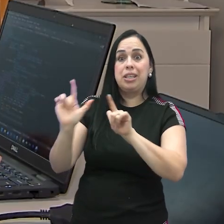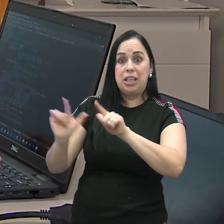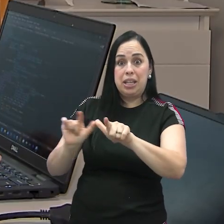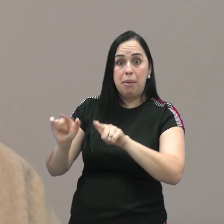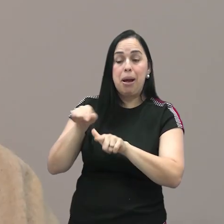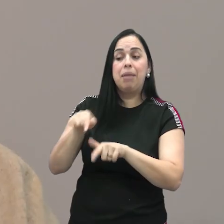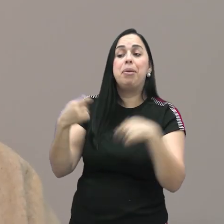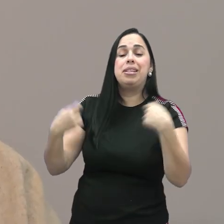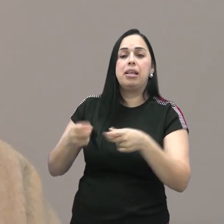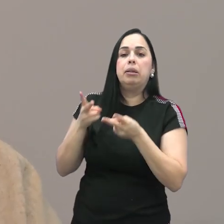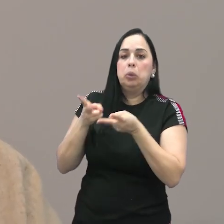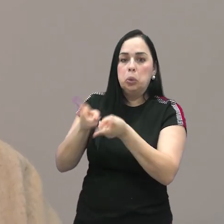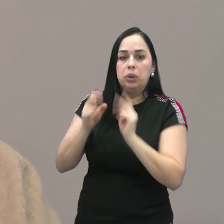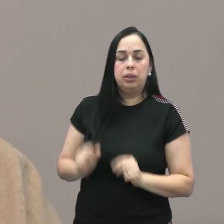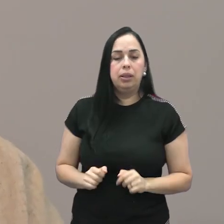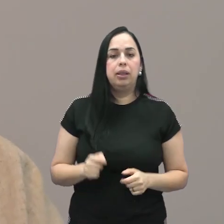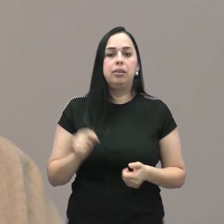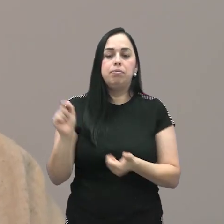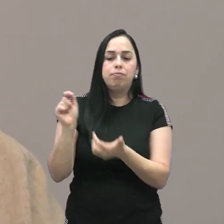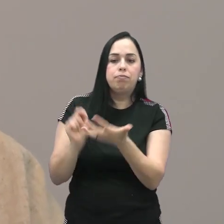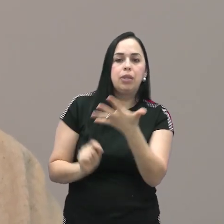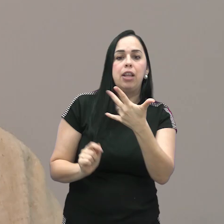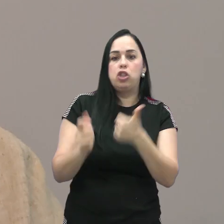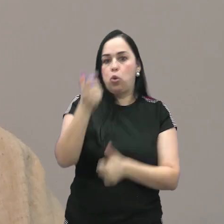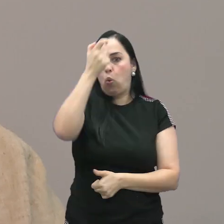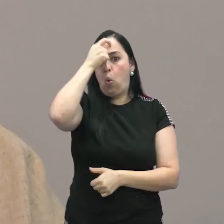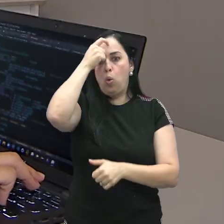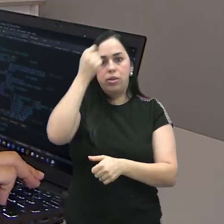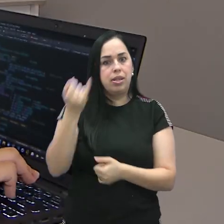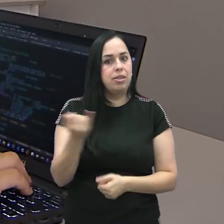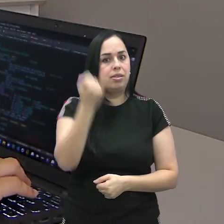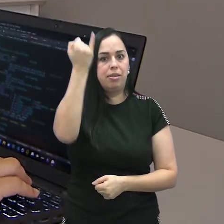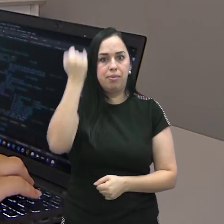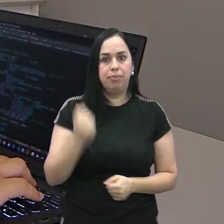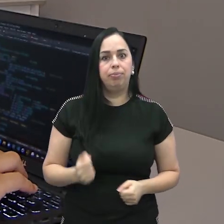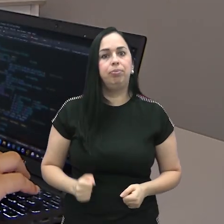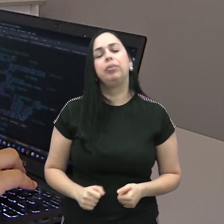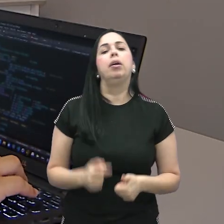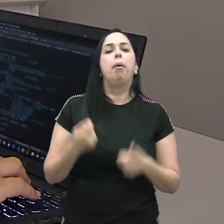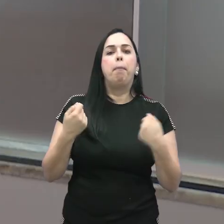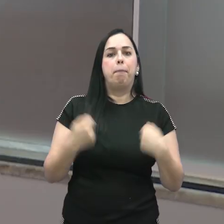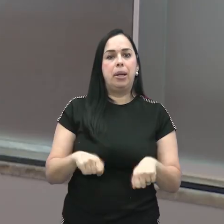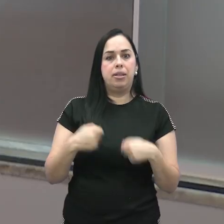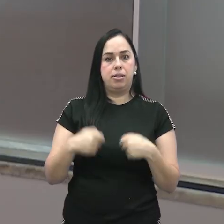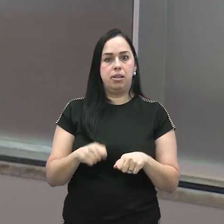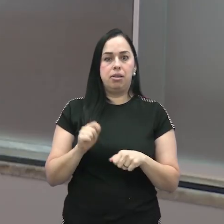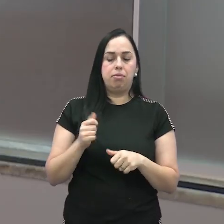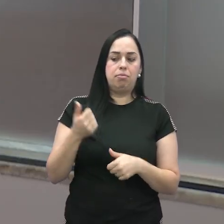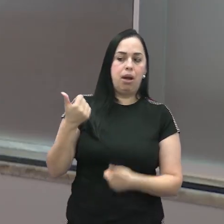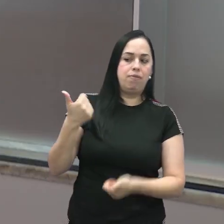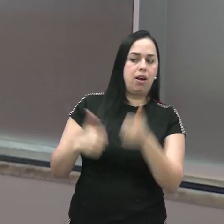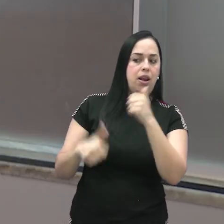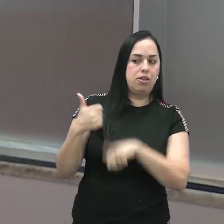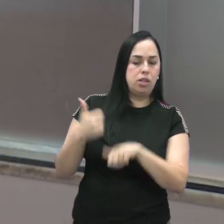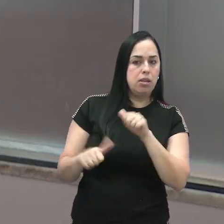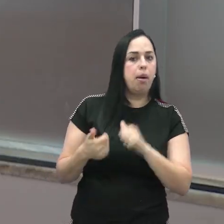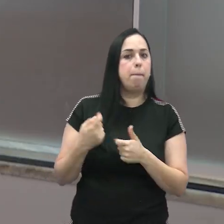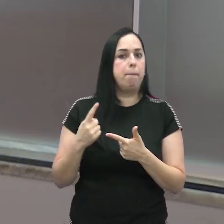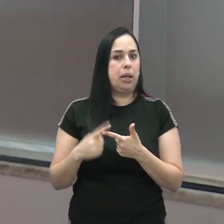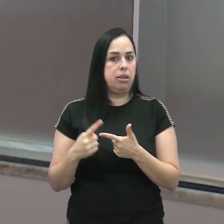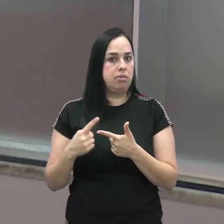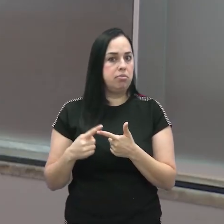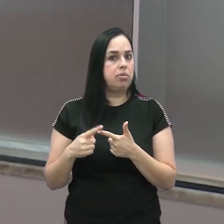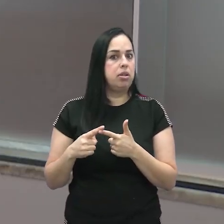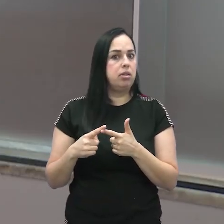já estão. A conscientização sobre as necessidades é essencial. Tem que existir um processo de avaliação,